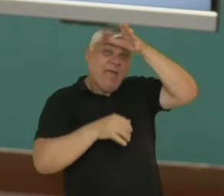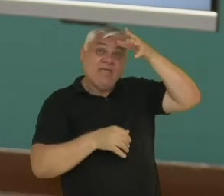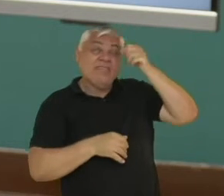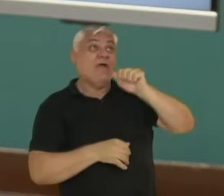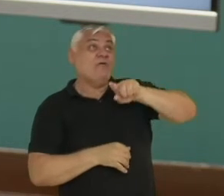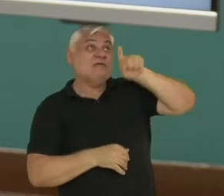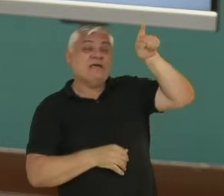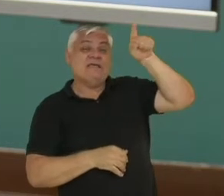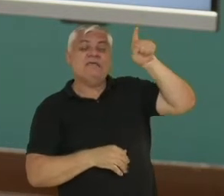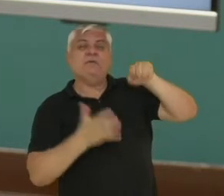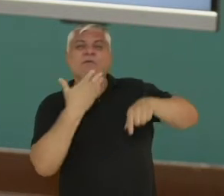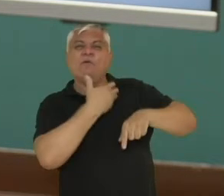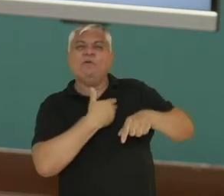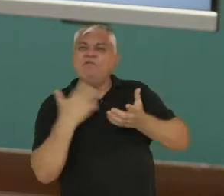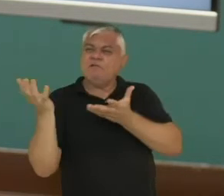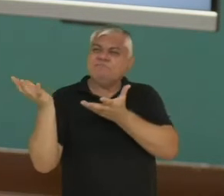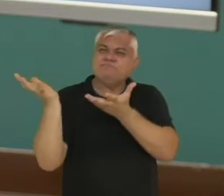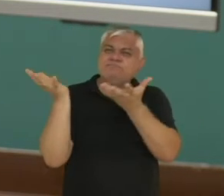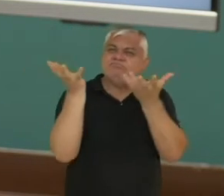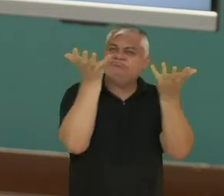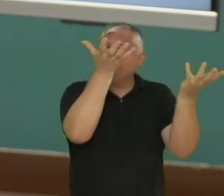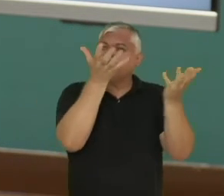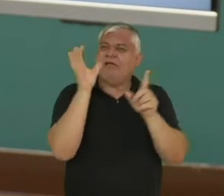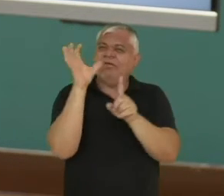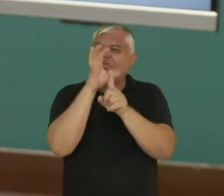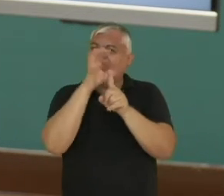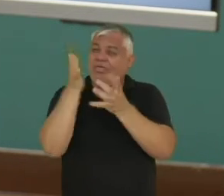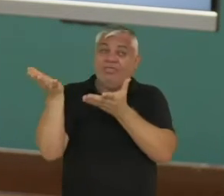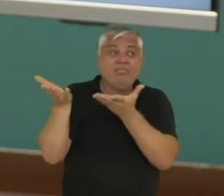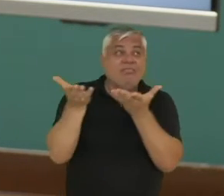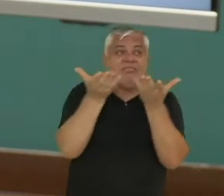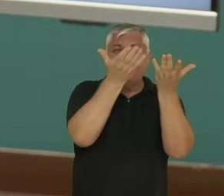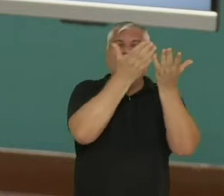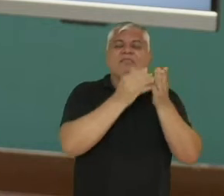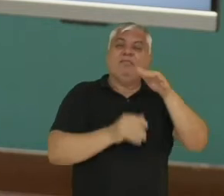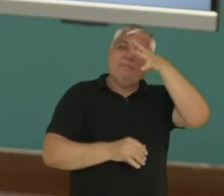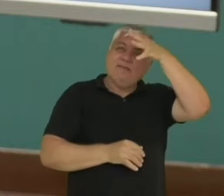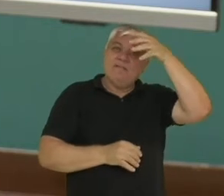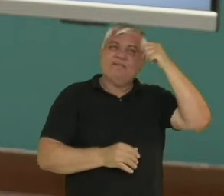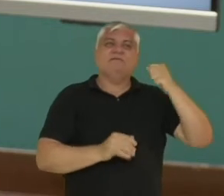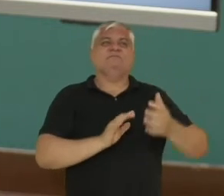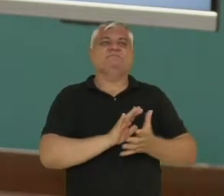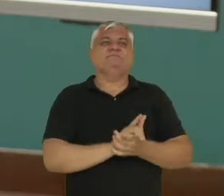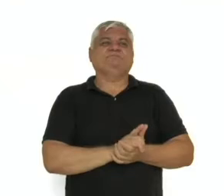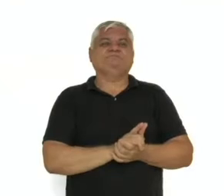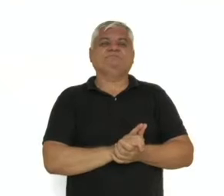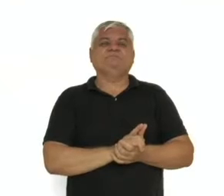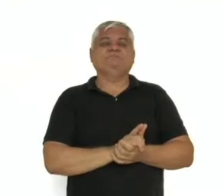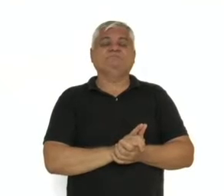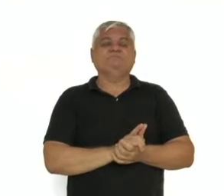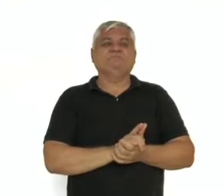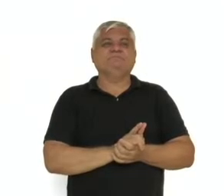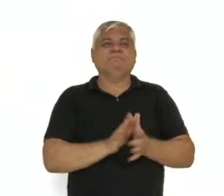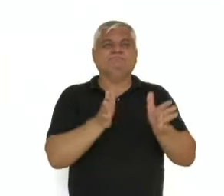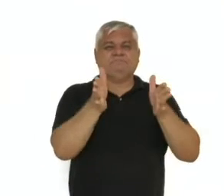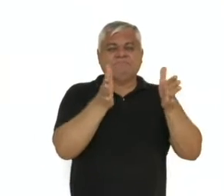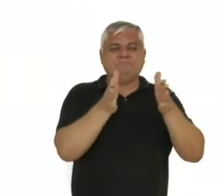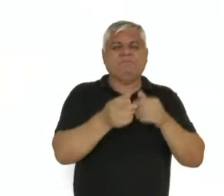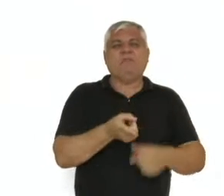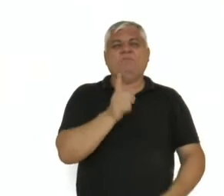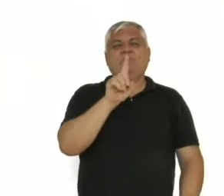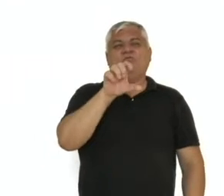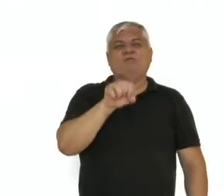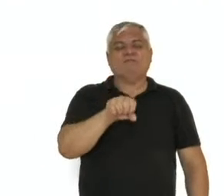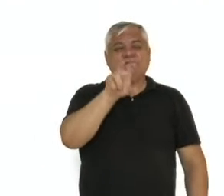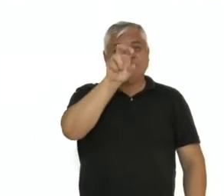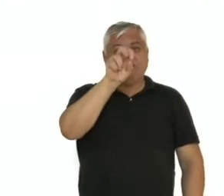governo de tentar desconcentrar o processo industrial, tá bom? Muito bem, então na década de 50 então, há